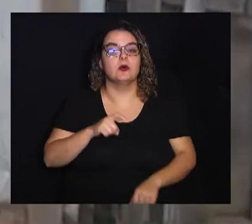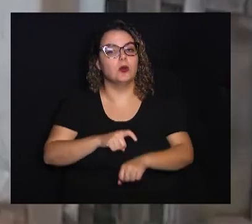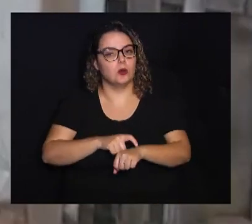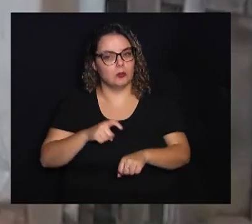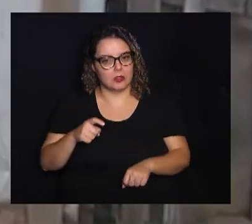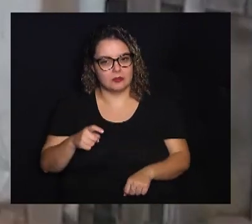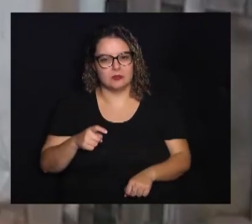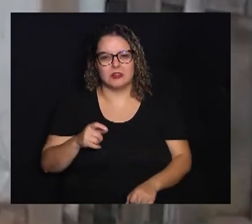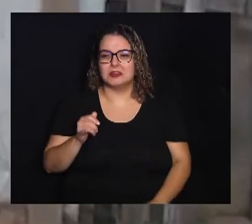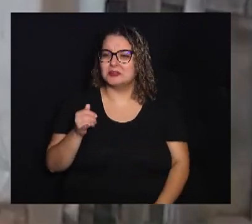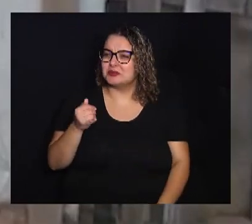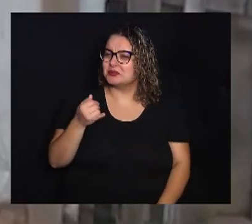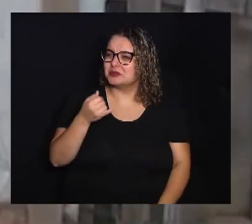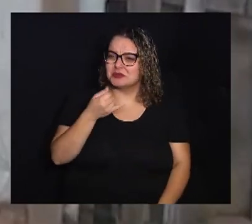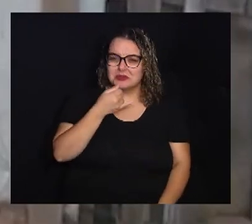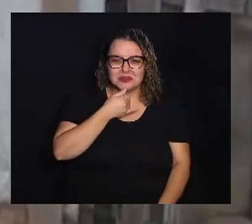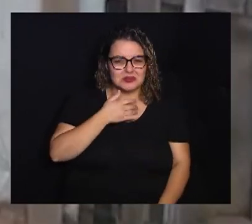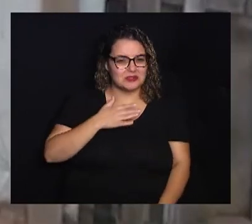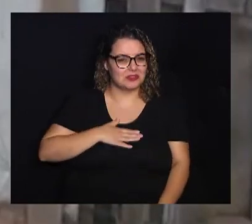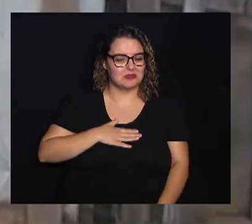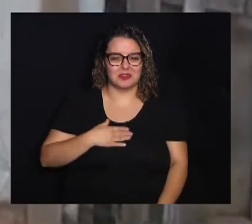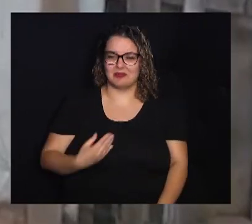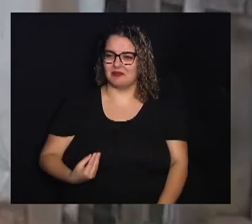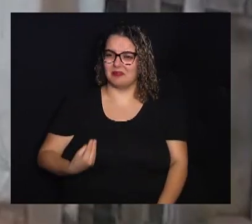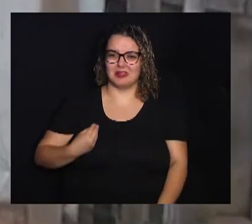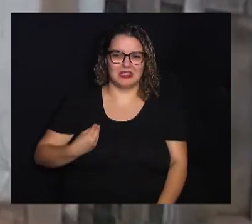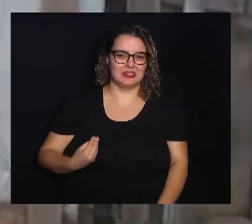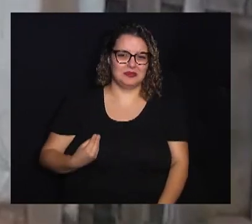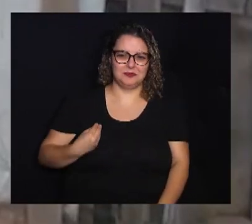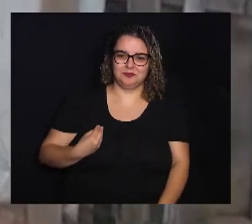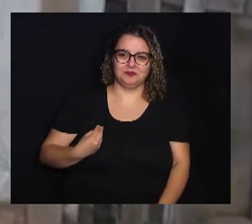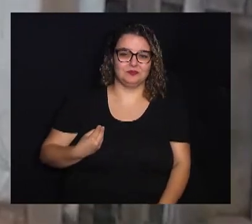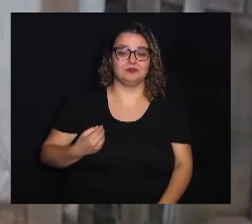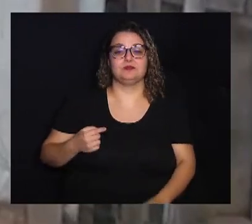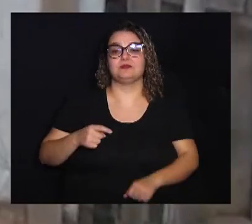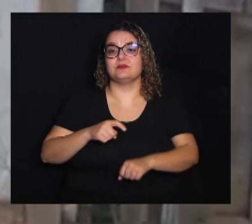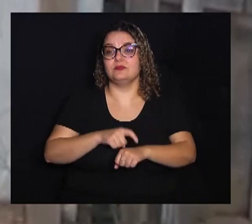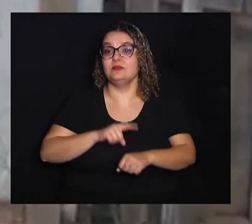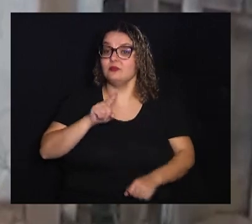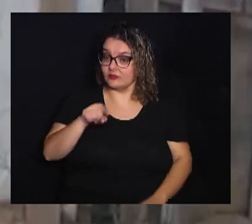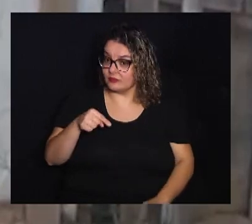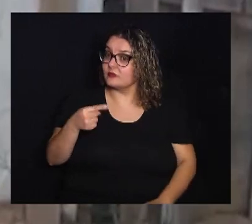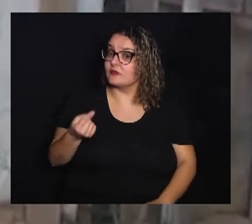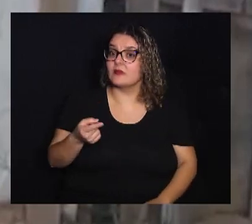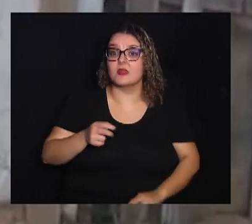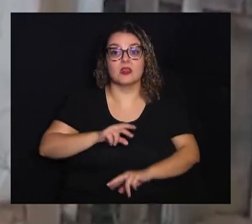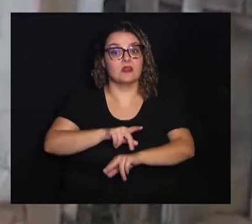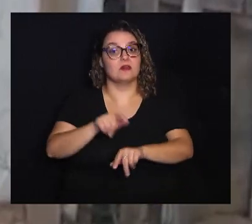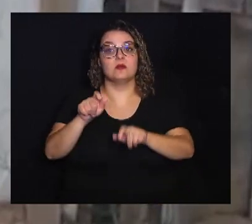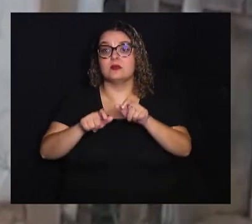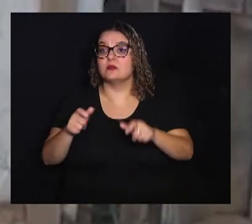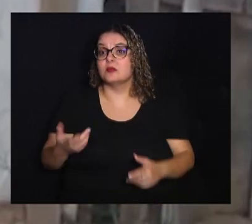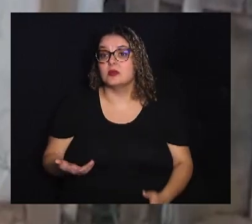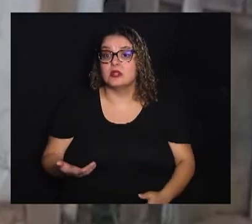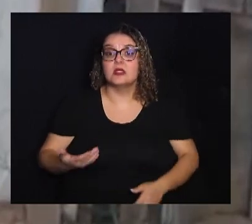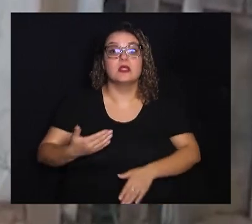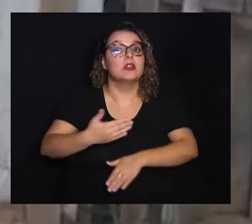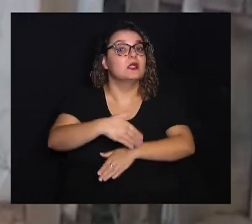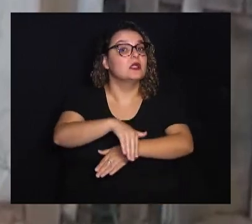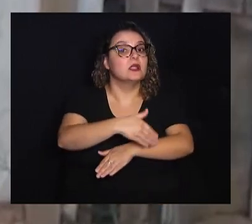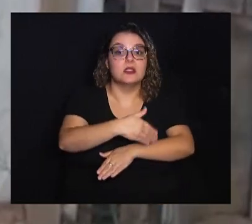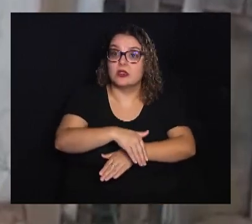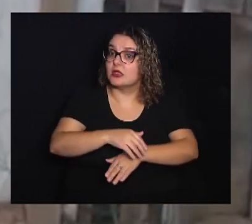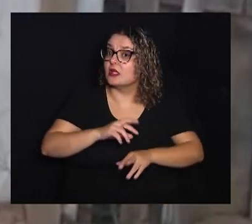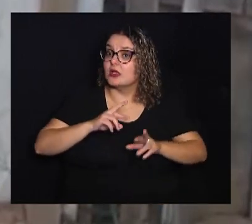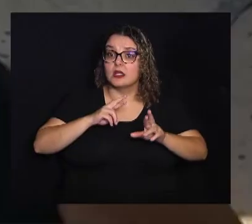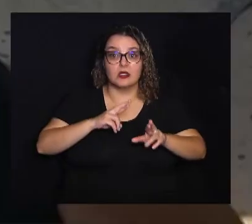muito triste da minha vida. E ainda o momento posterior, porque muitas pessoas ficaram na rua e